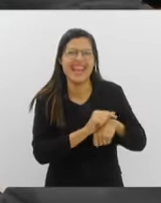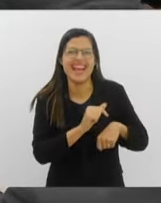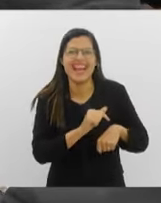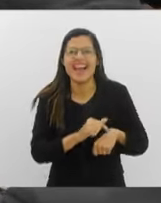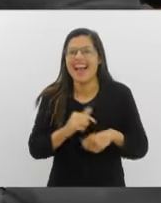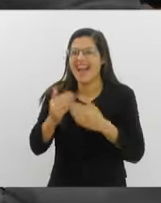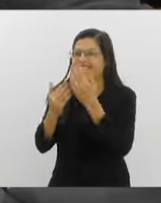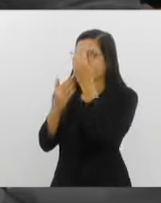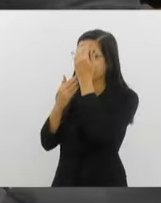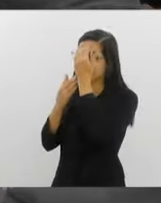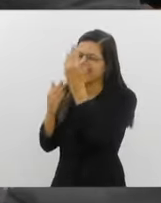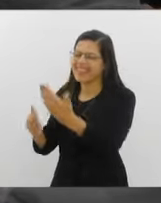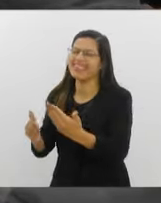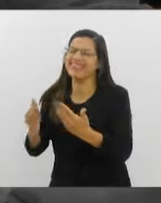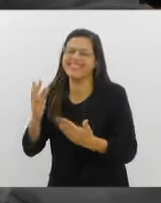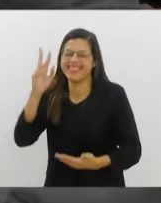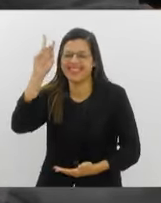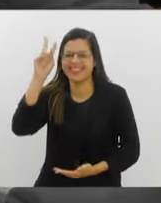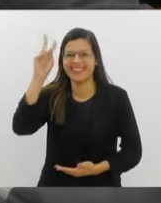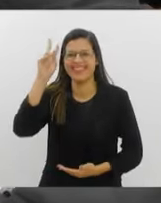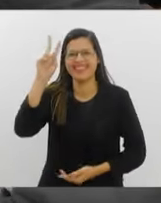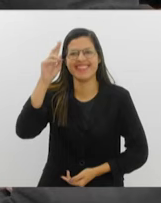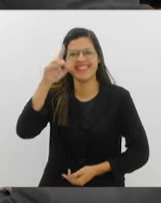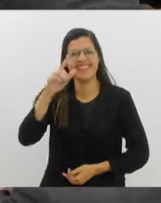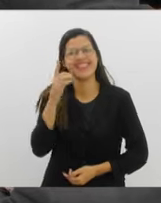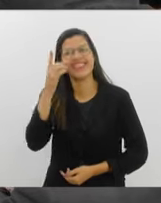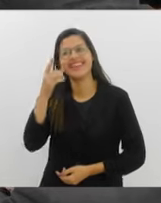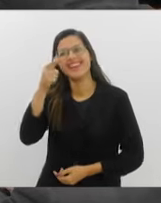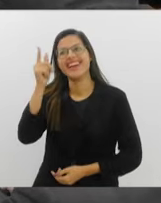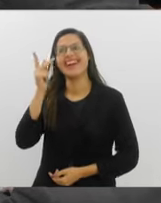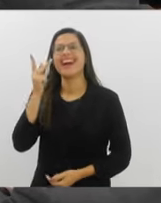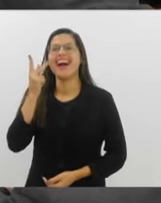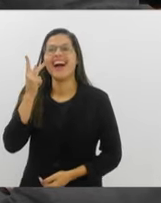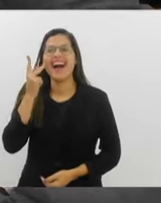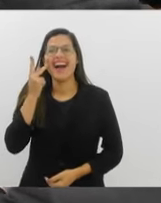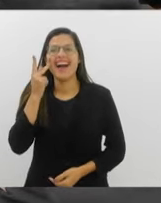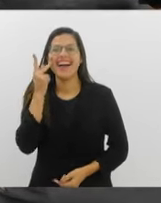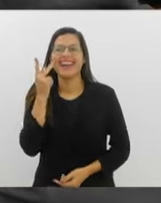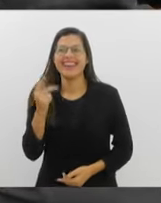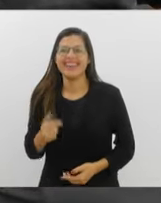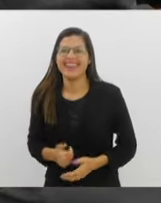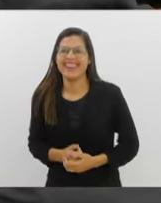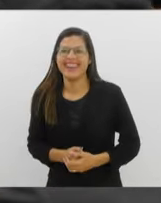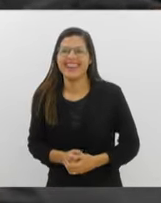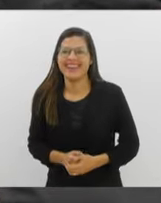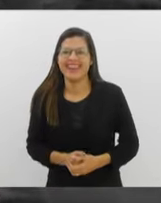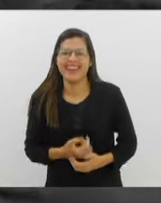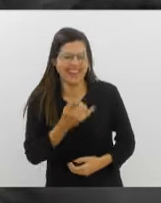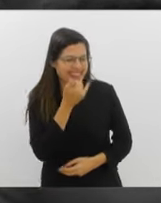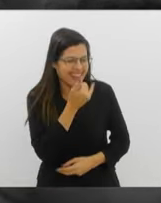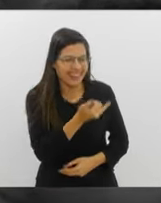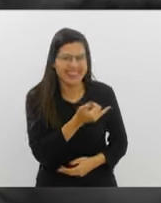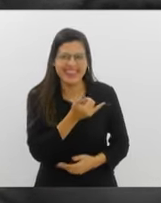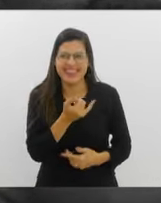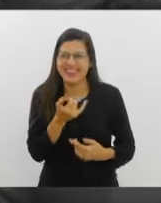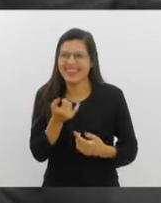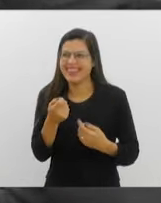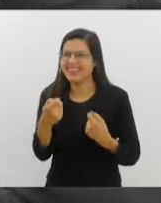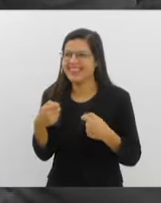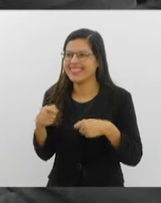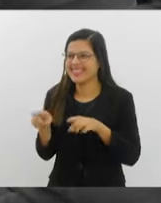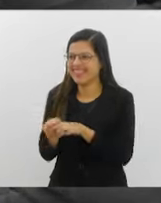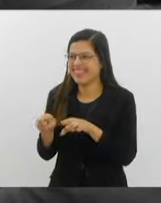pela lembrança, deputado Luiz Paulo. Talvez tenha pertinência a uma questão de ordem, me perdoe. Não tem que designar relator do vencido também? Tem,